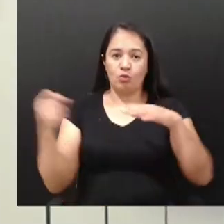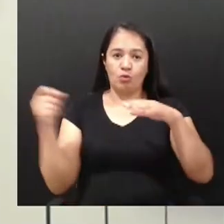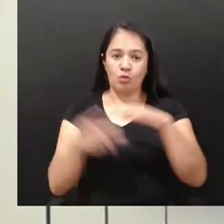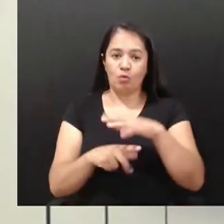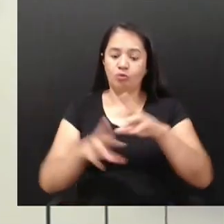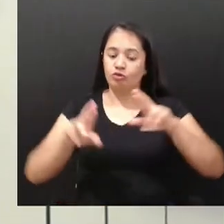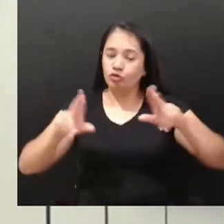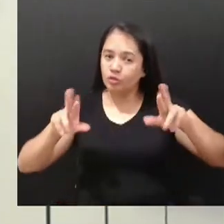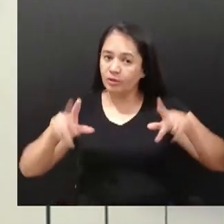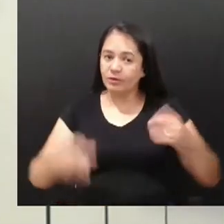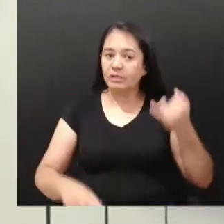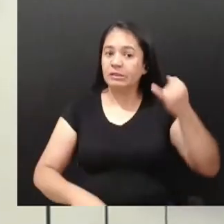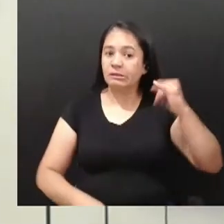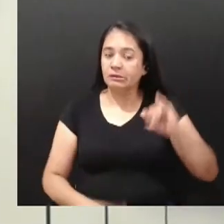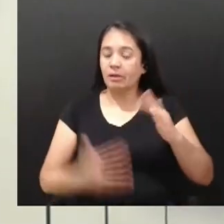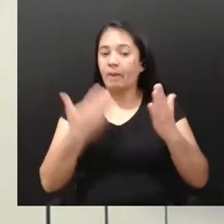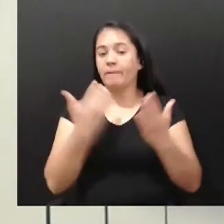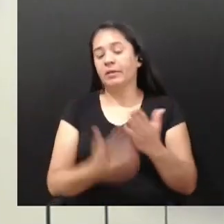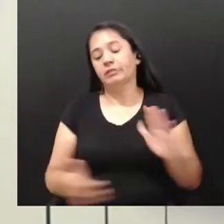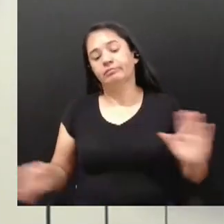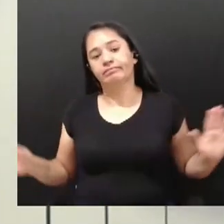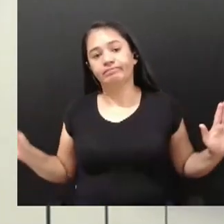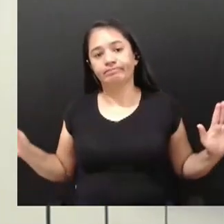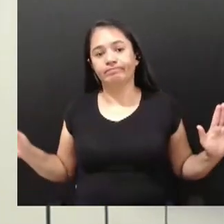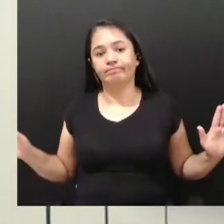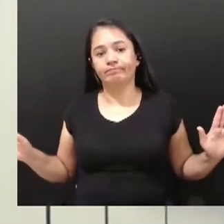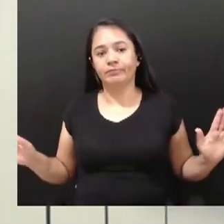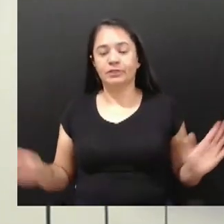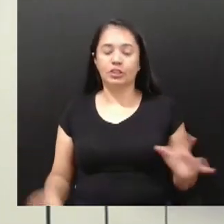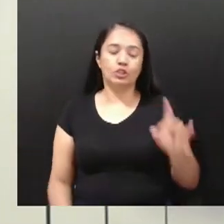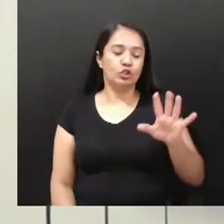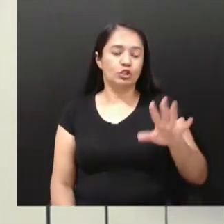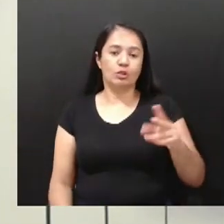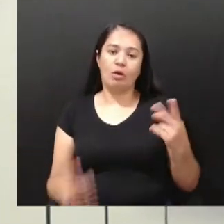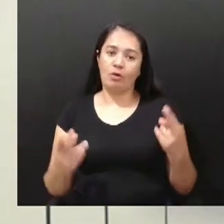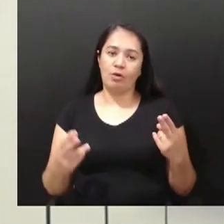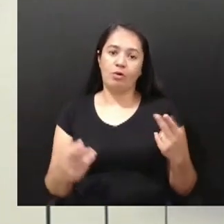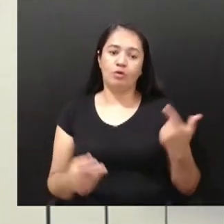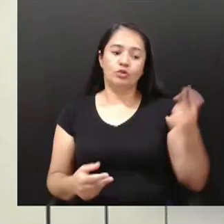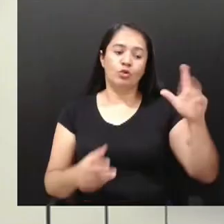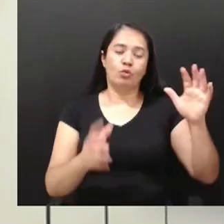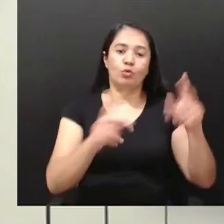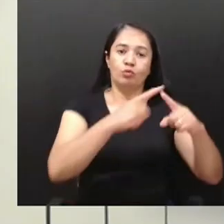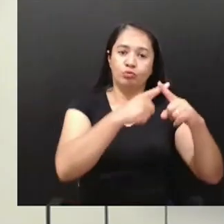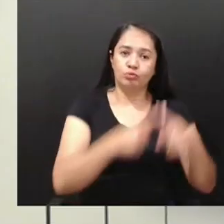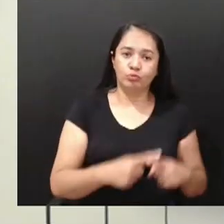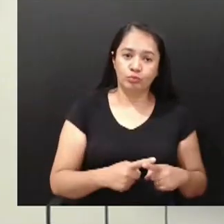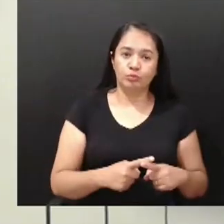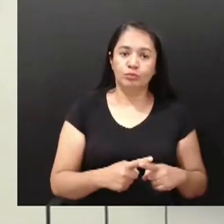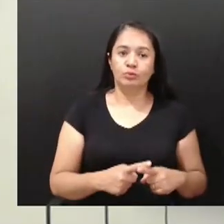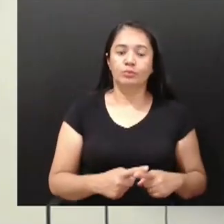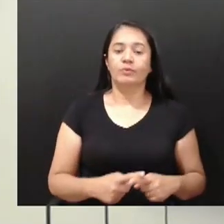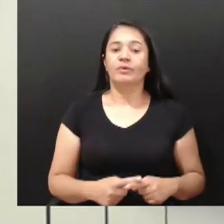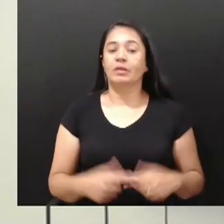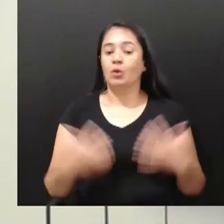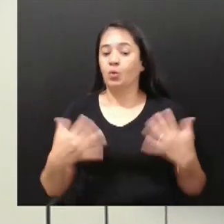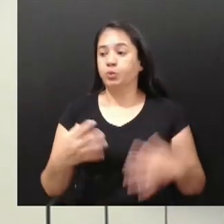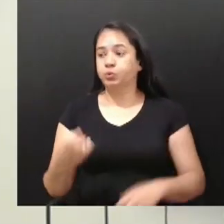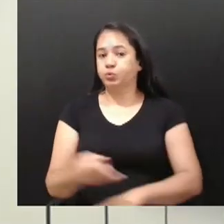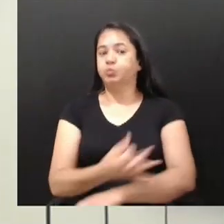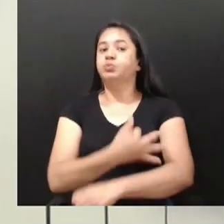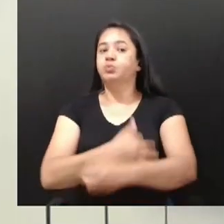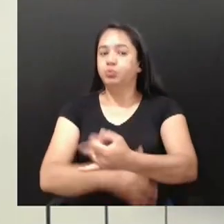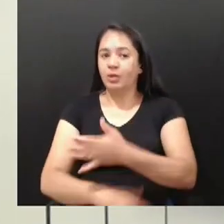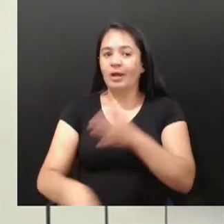Se perder, aí só o empate no outro jogo dá a vaga ao Guarani. Vai ter emoção até o